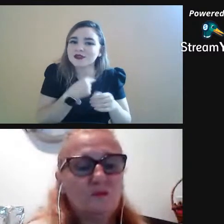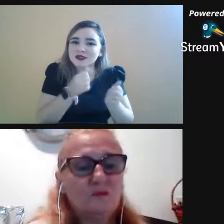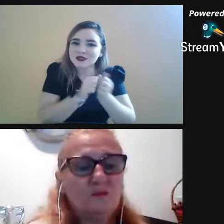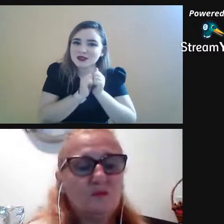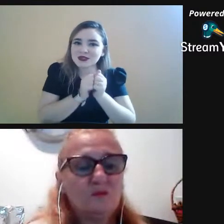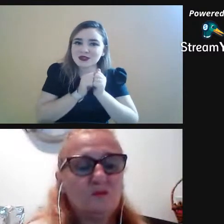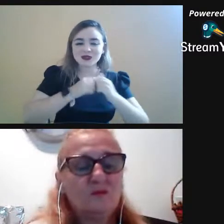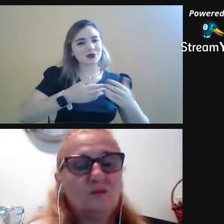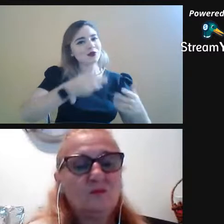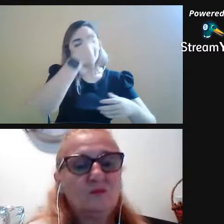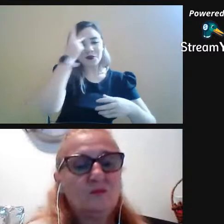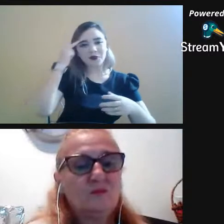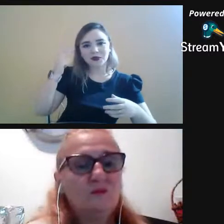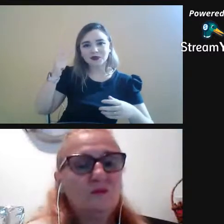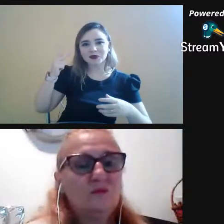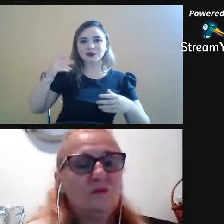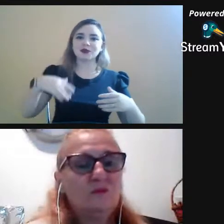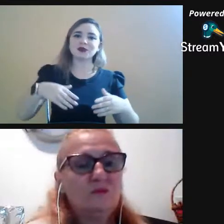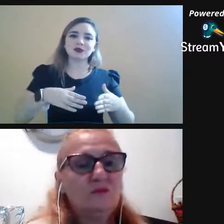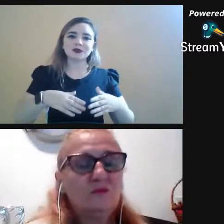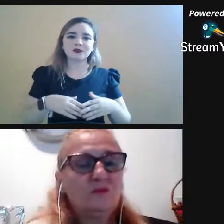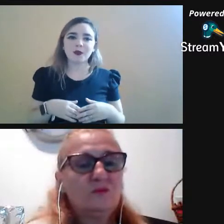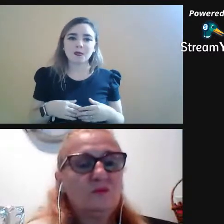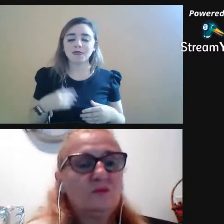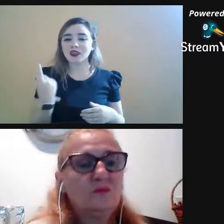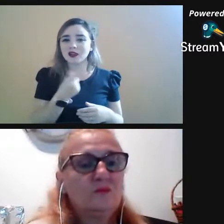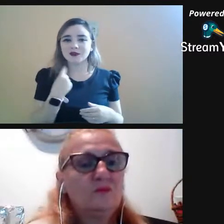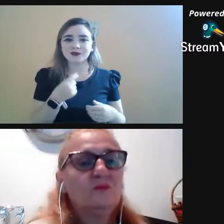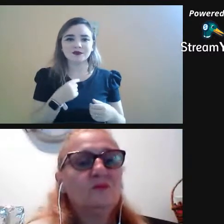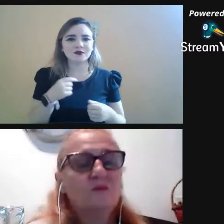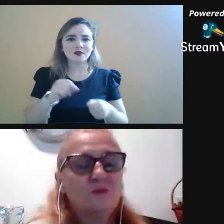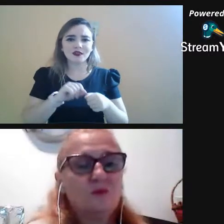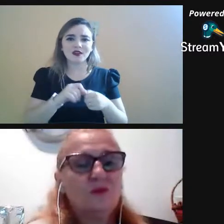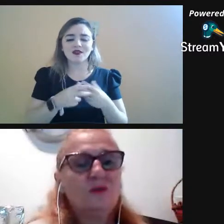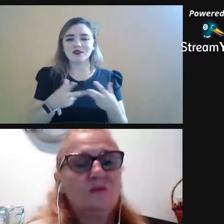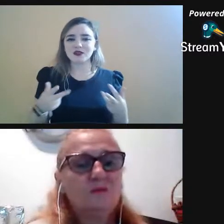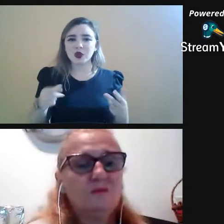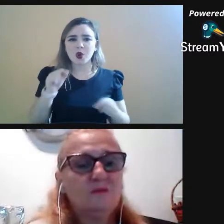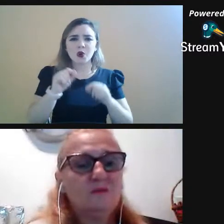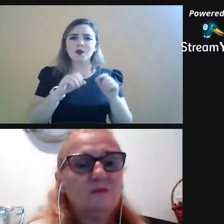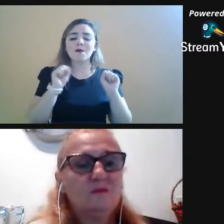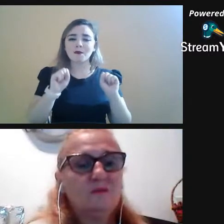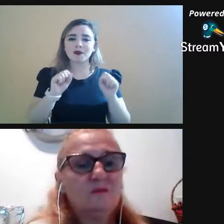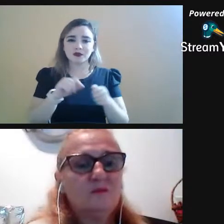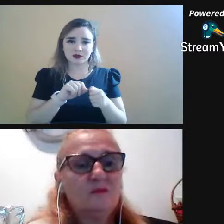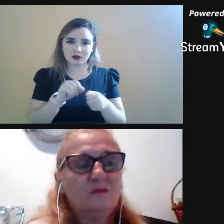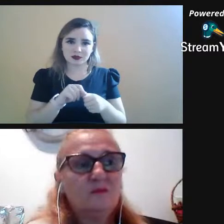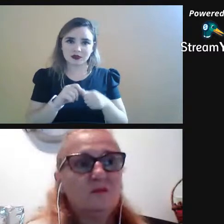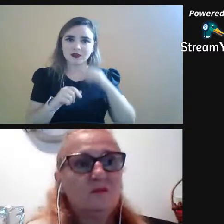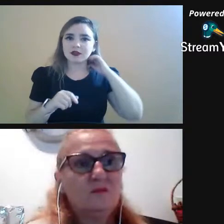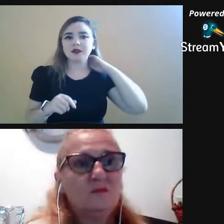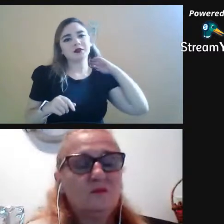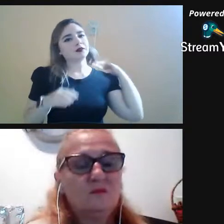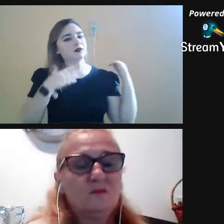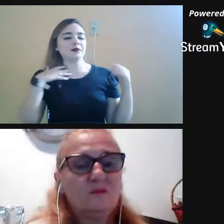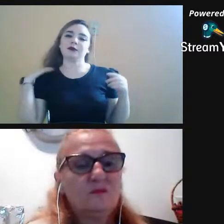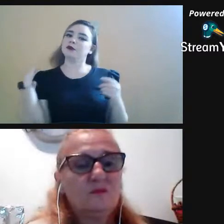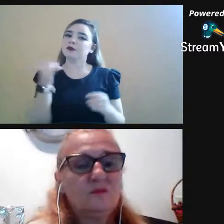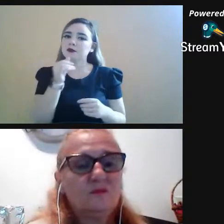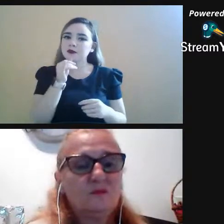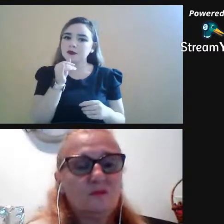pessoas com as nossas ações. Então, o que dá para ser feito? Por exemplo,